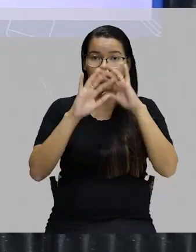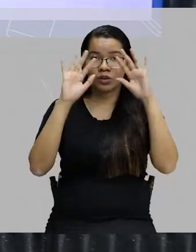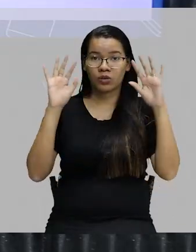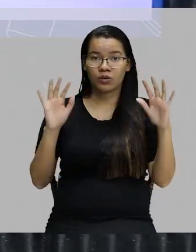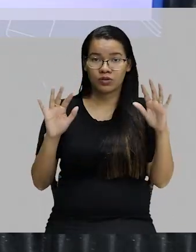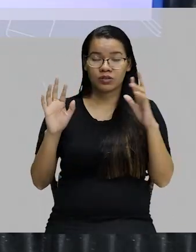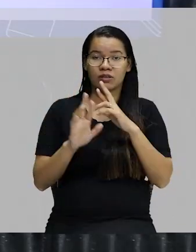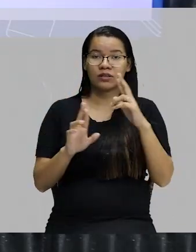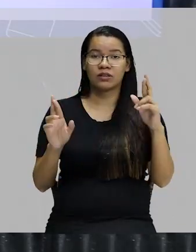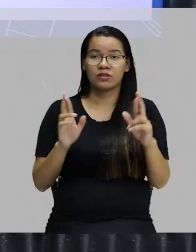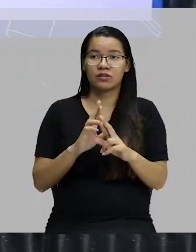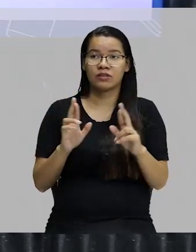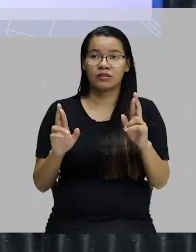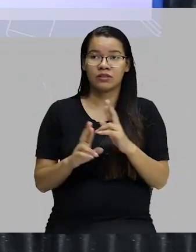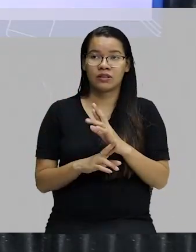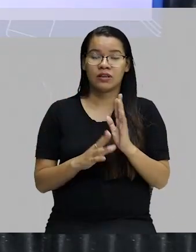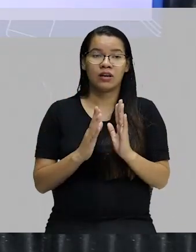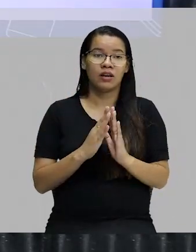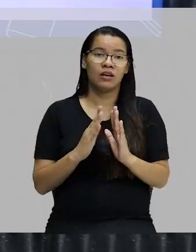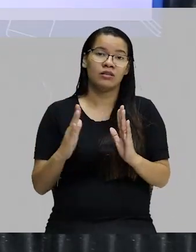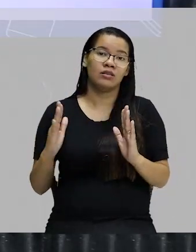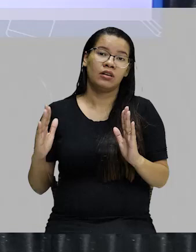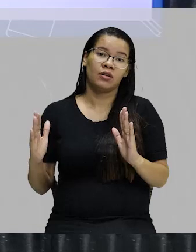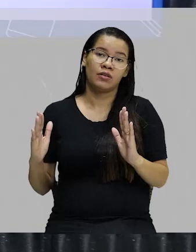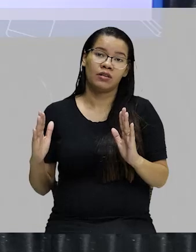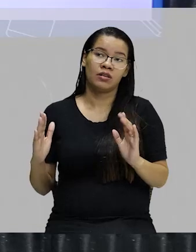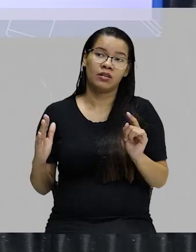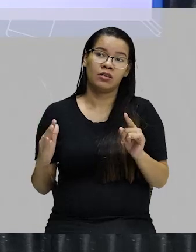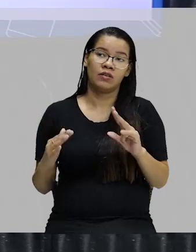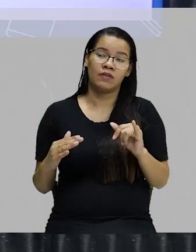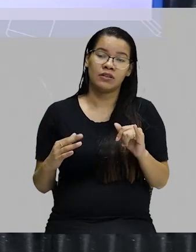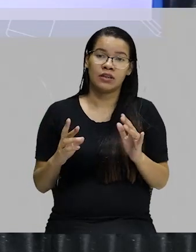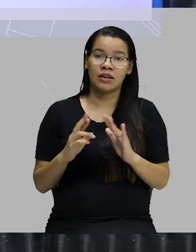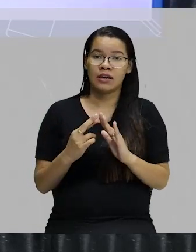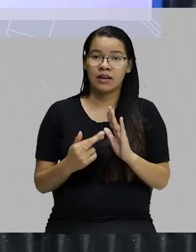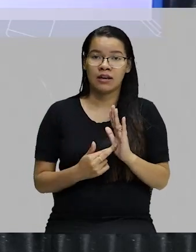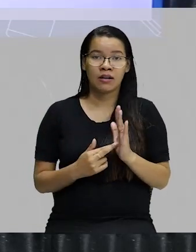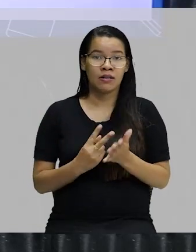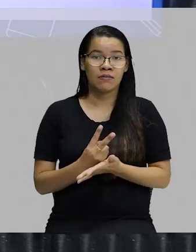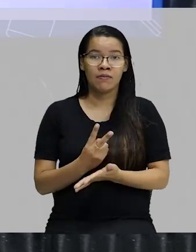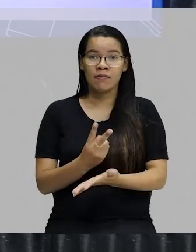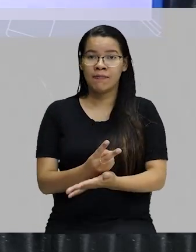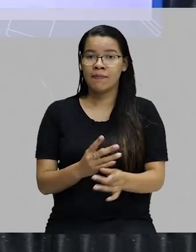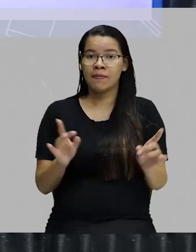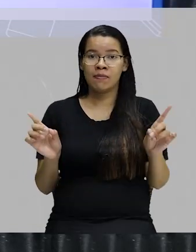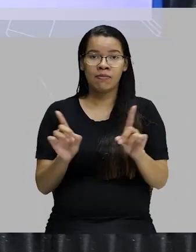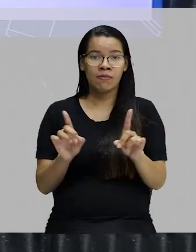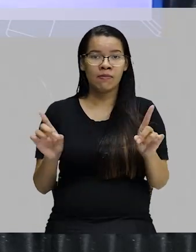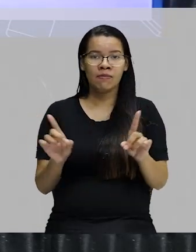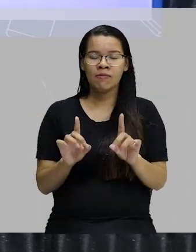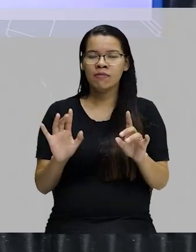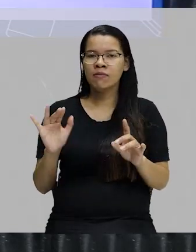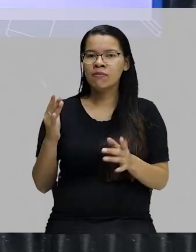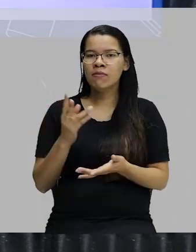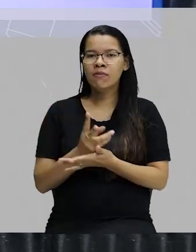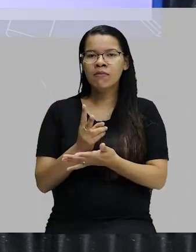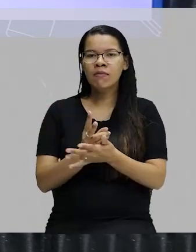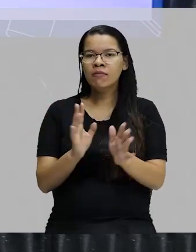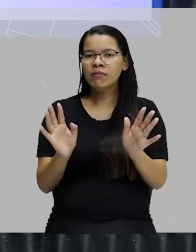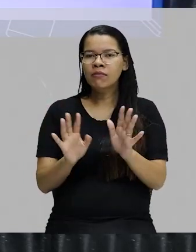lógicas associadas à sequência. Isso vai ser regra sempre? Não, não vai ser regra sempre, tá?